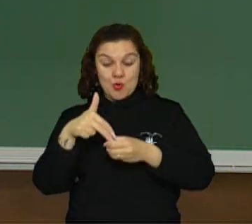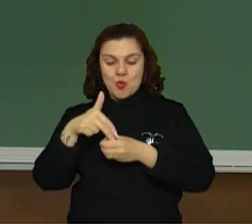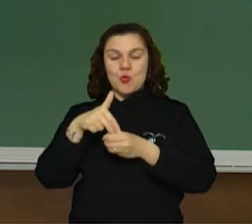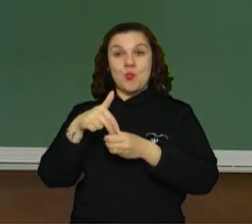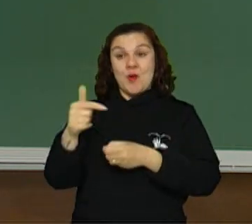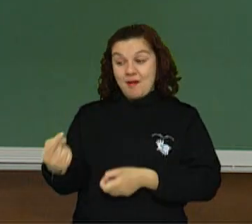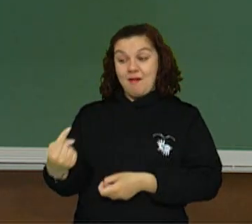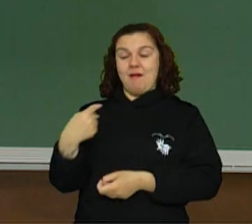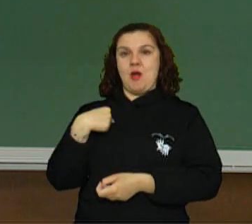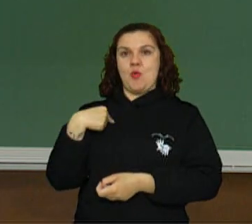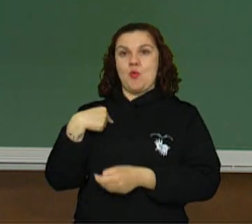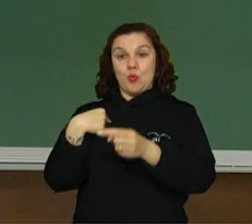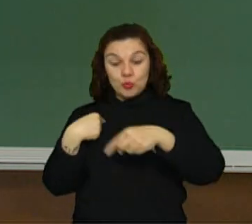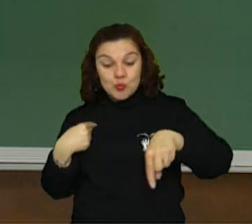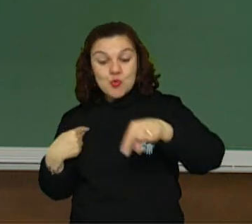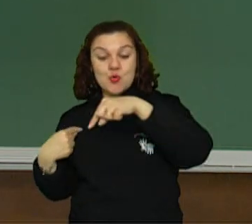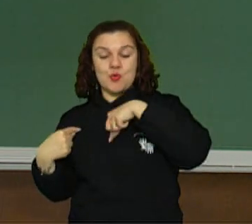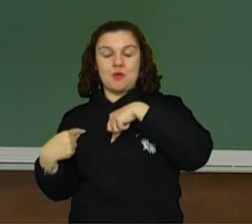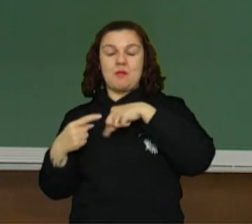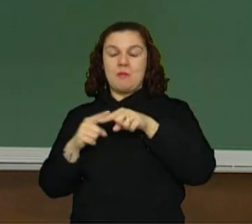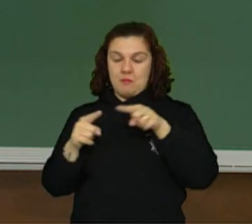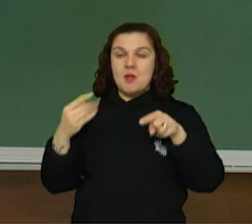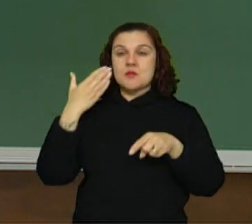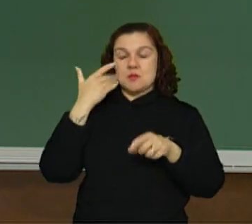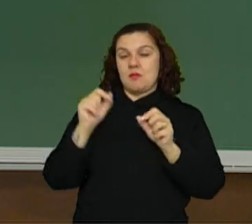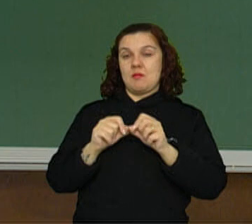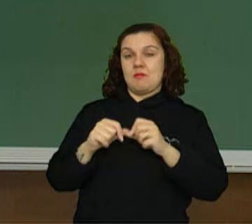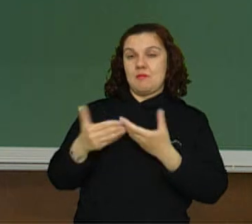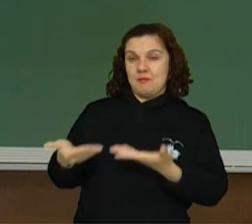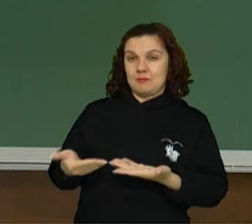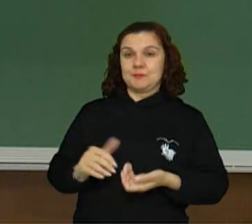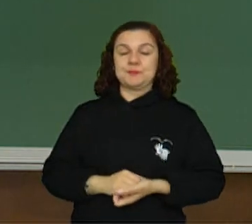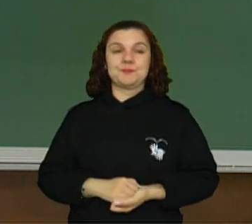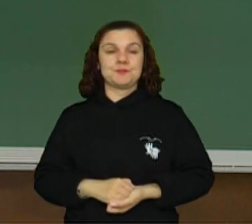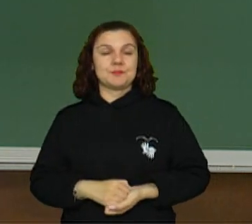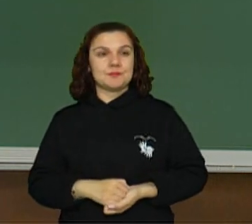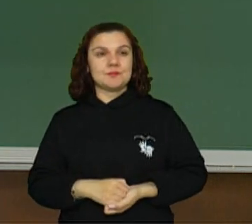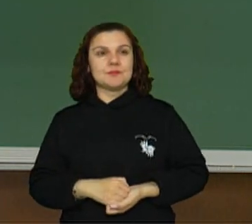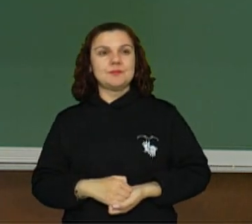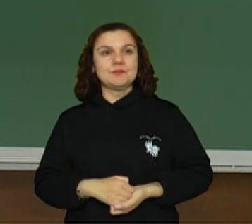que é o eu ou o nós, mas eu sei quem fez a ação.